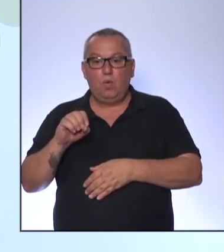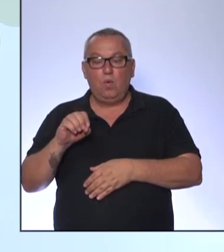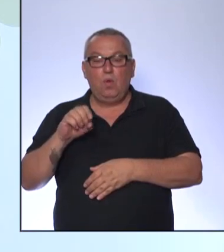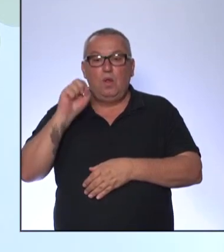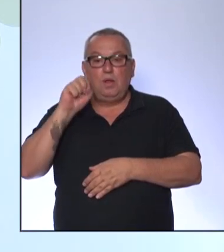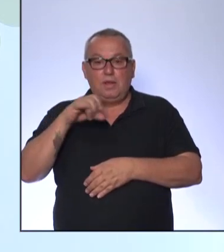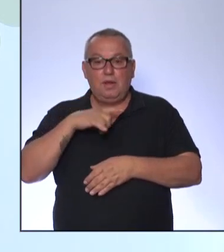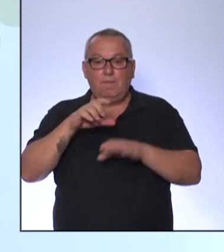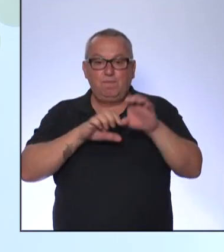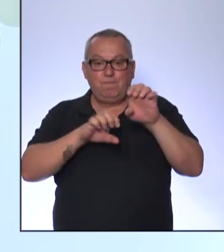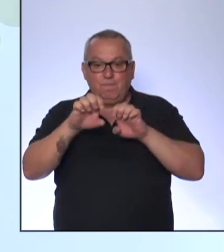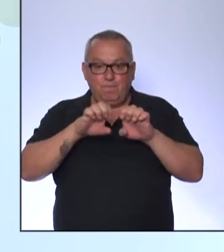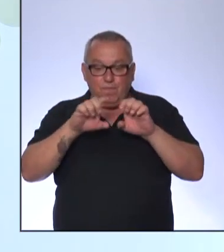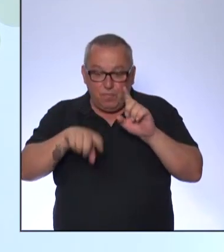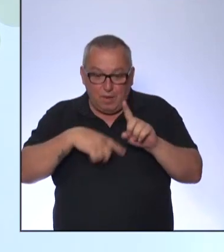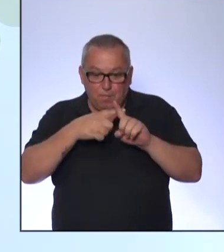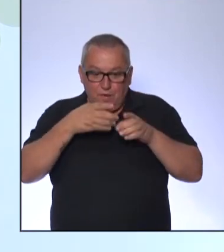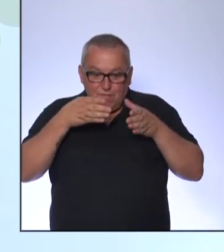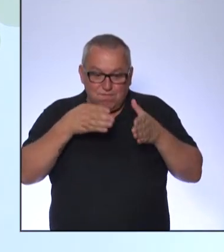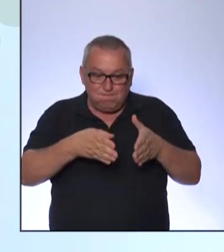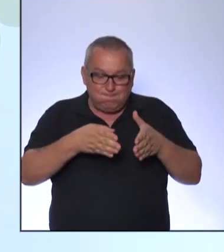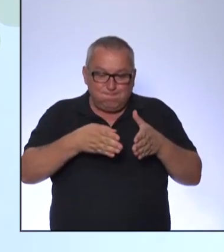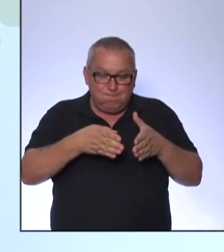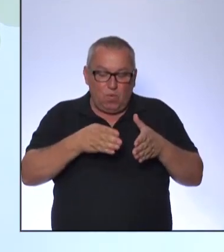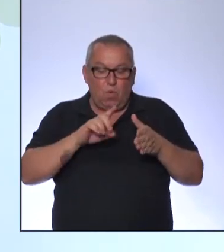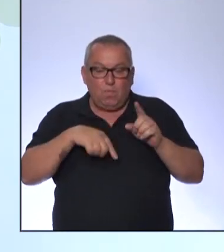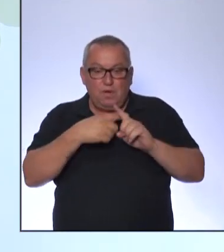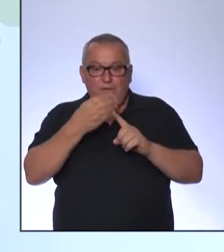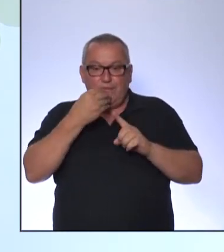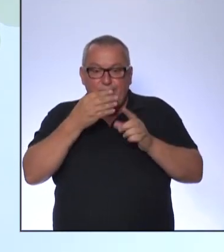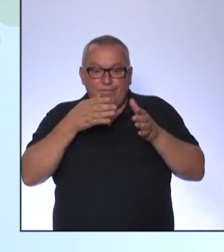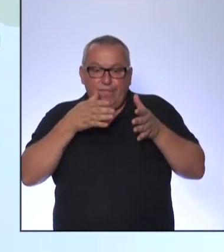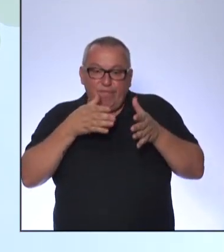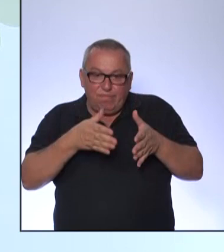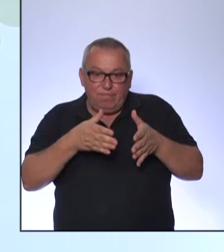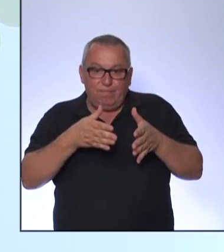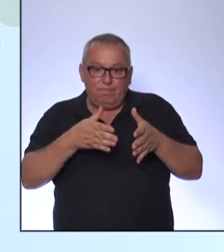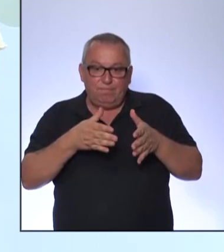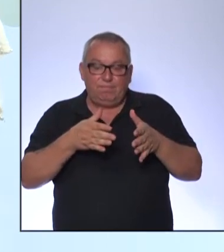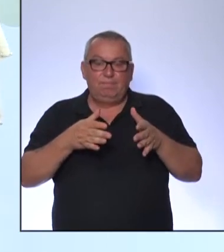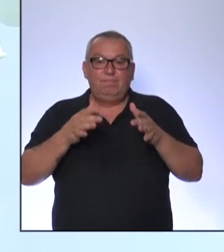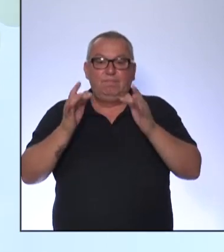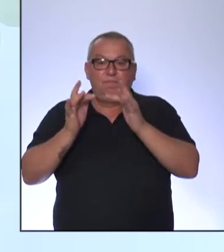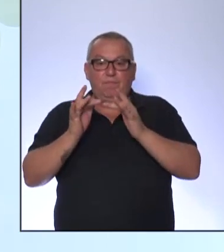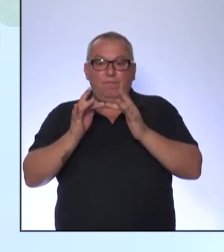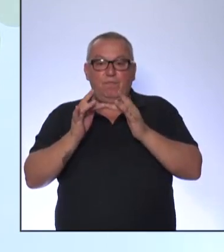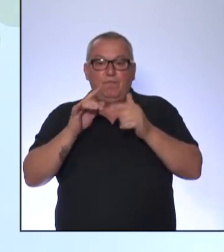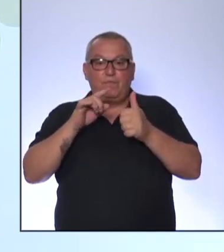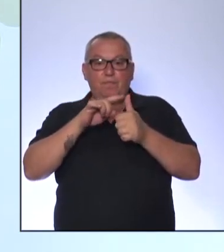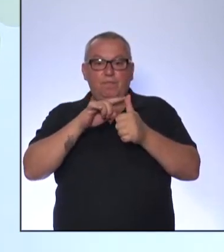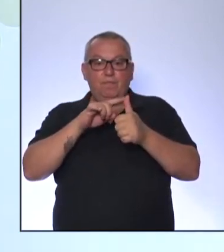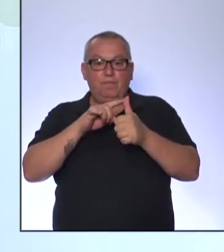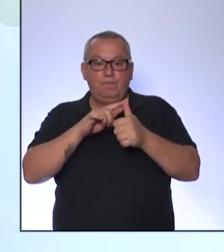estrutura ela está mais concentrada ou menos concentrada. E isso está relacionado com duas coisas. A